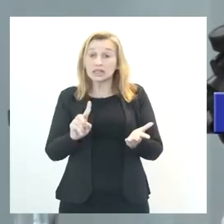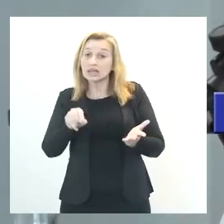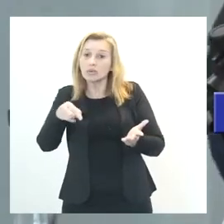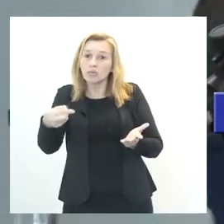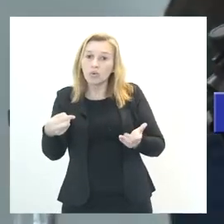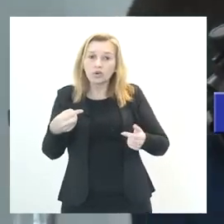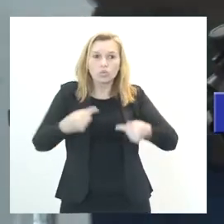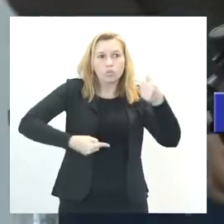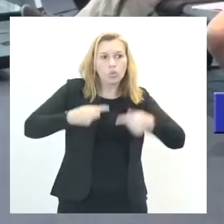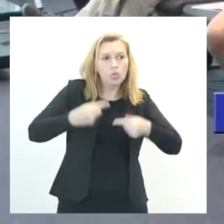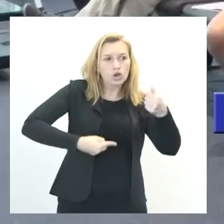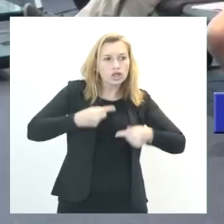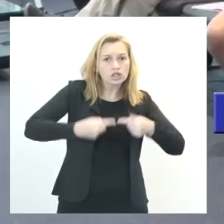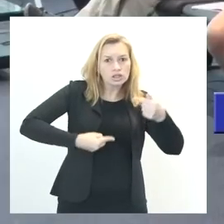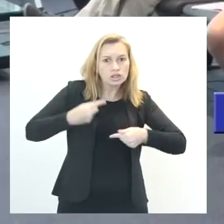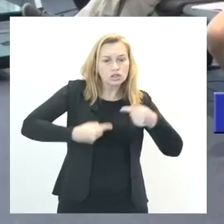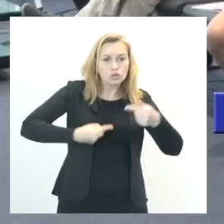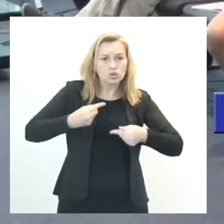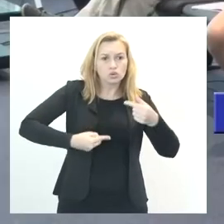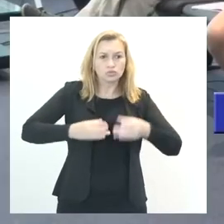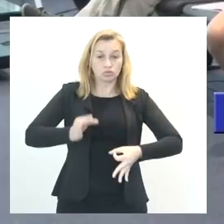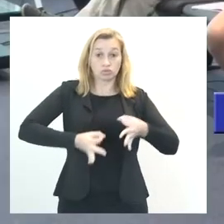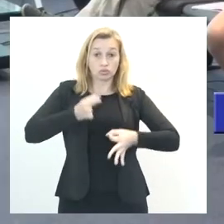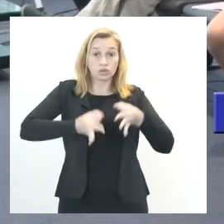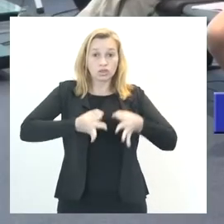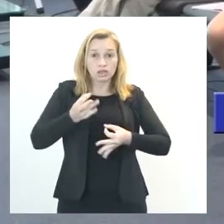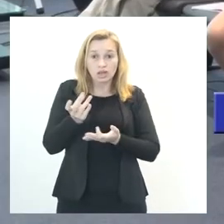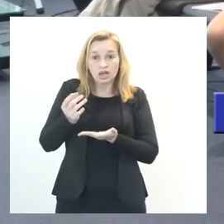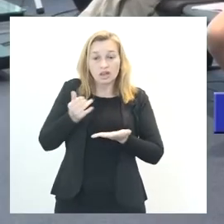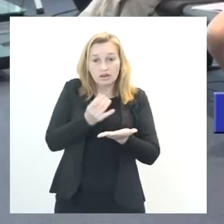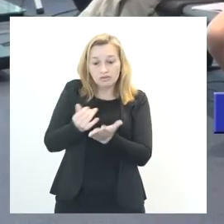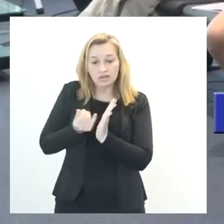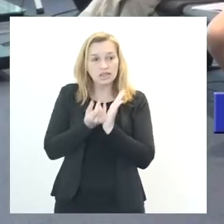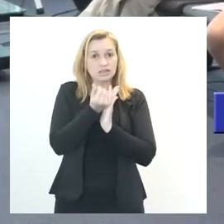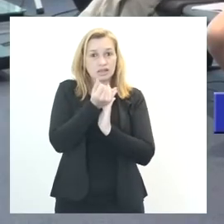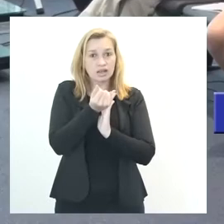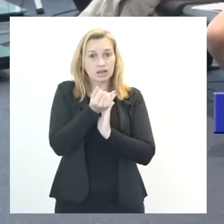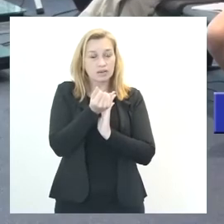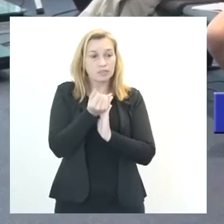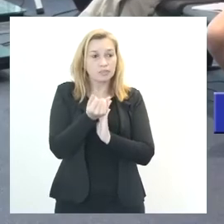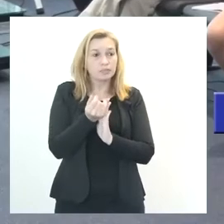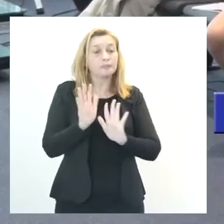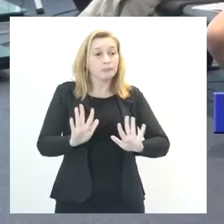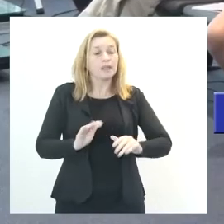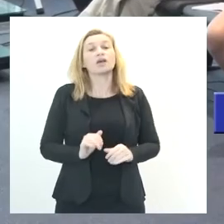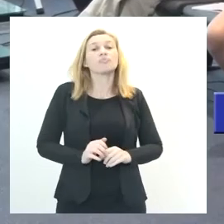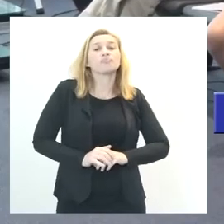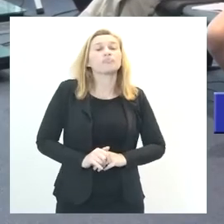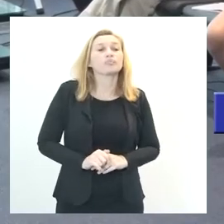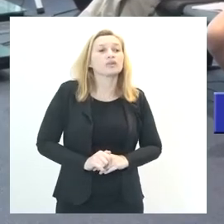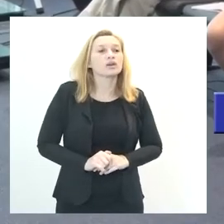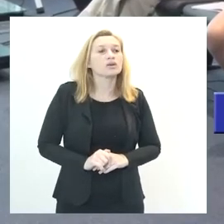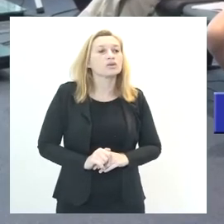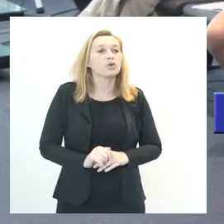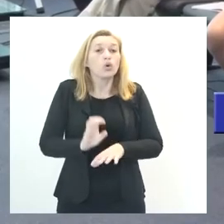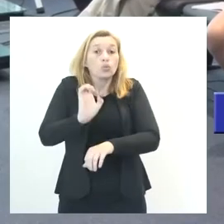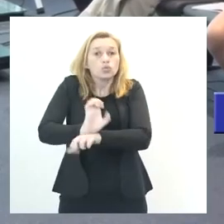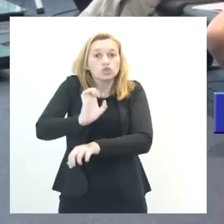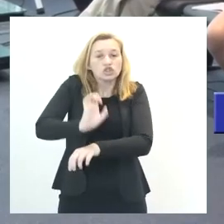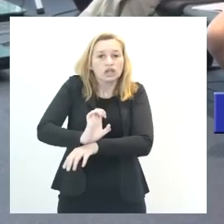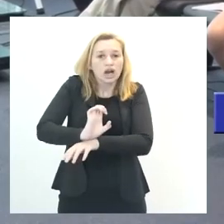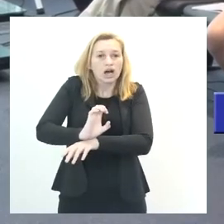polícia político e jurídico e financeiro do que o Estado faz a concessão do seu patrimônio com a garantia que o estado